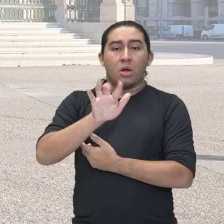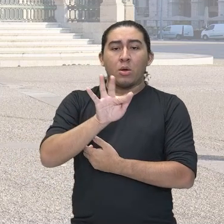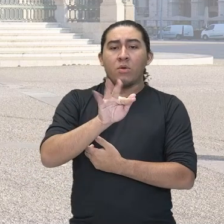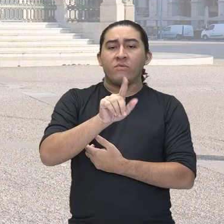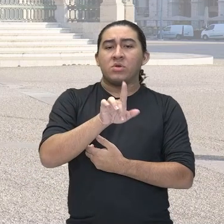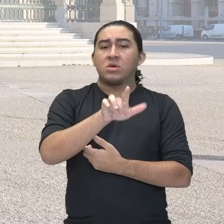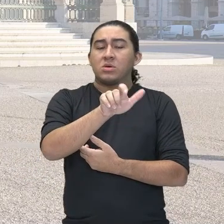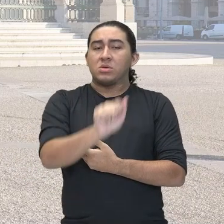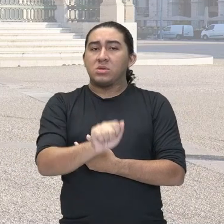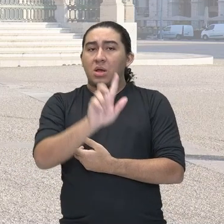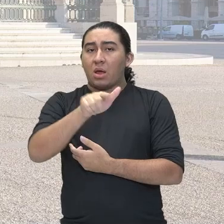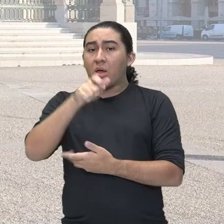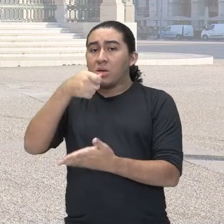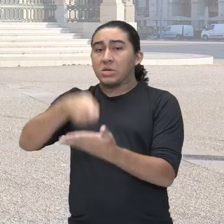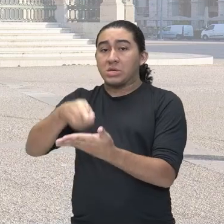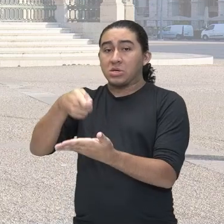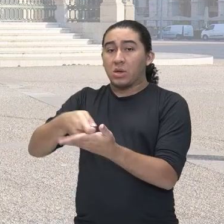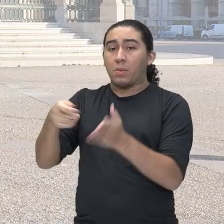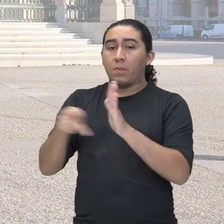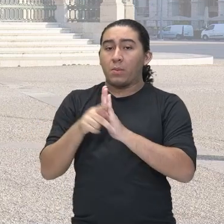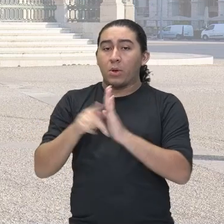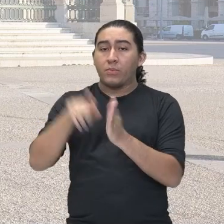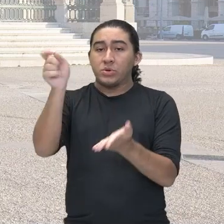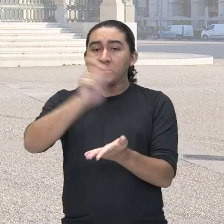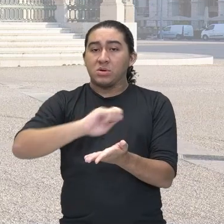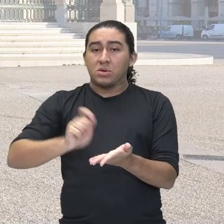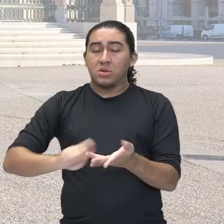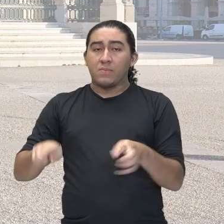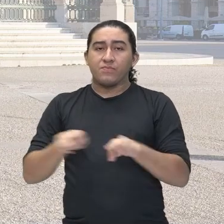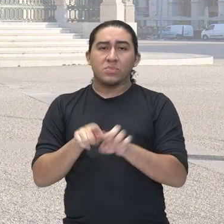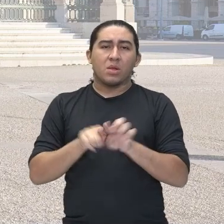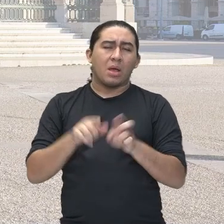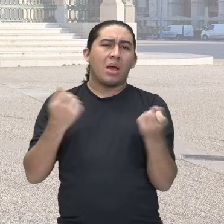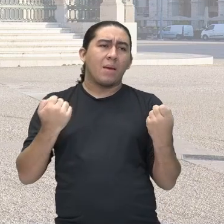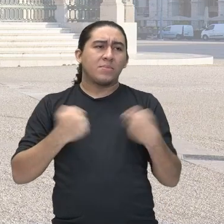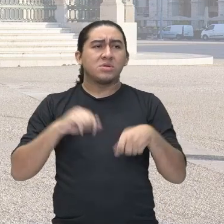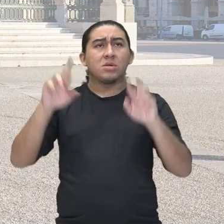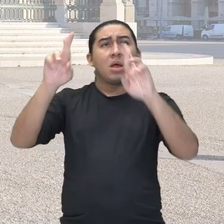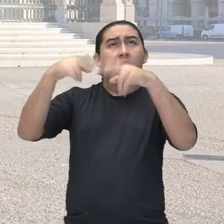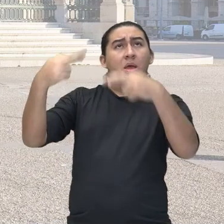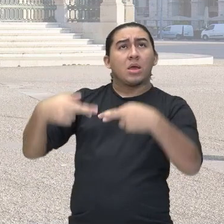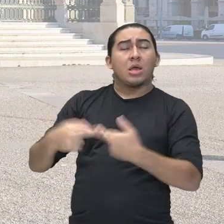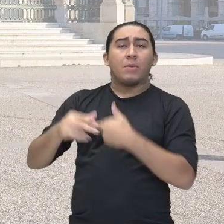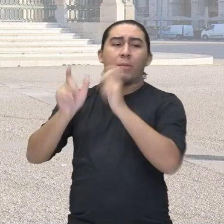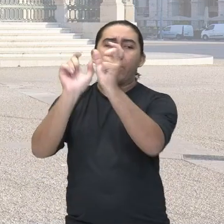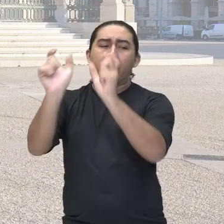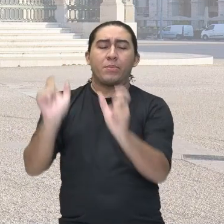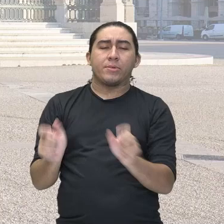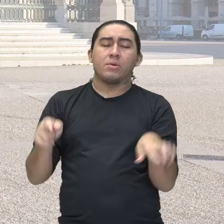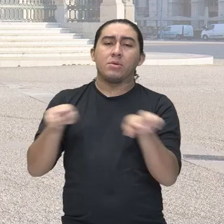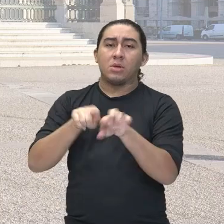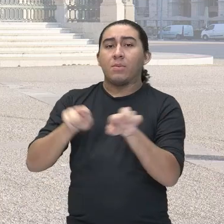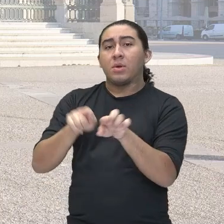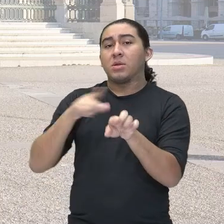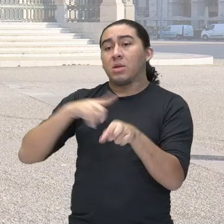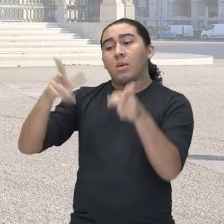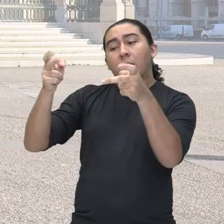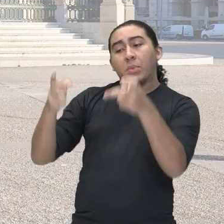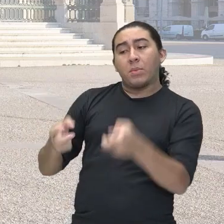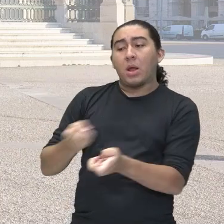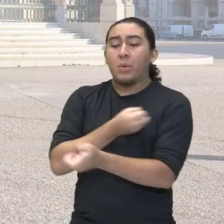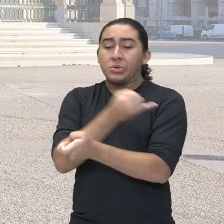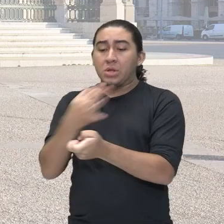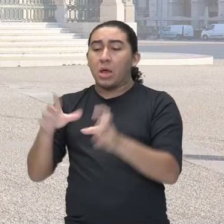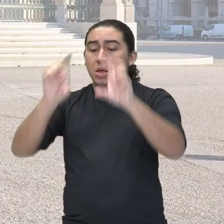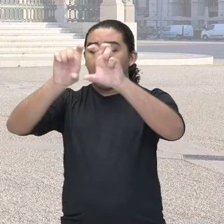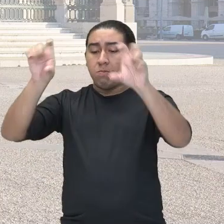aquela rigidez no escrever. Tem que ter rimas, tem que ter certo tipo de rimas, certo número de